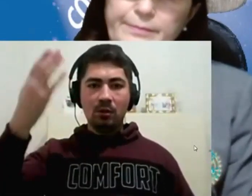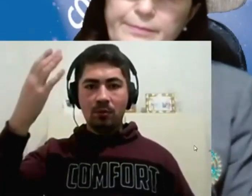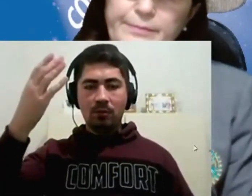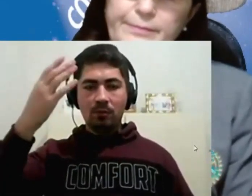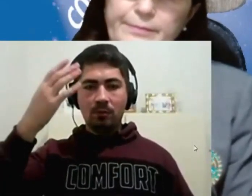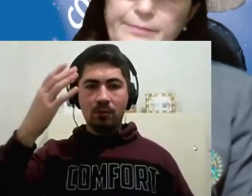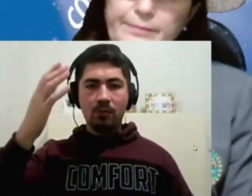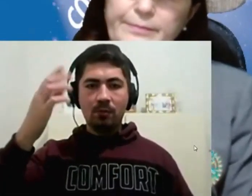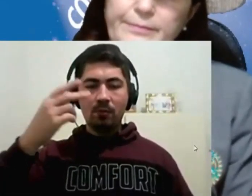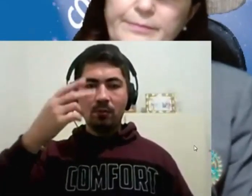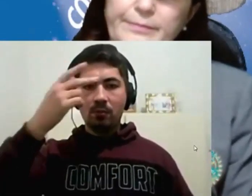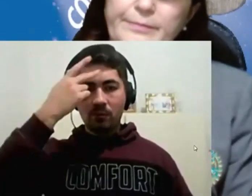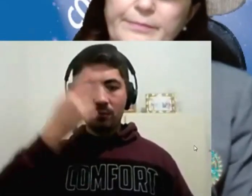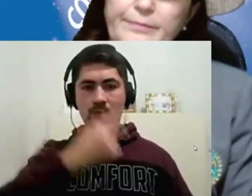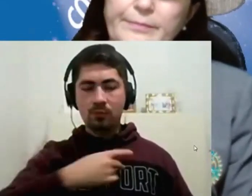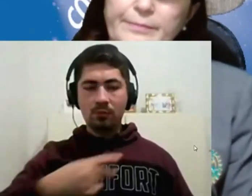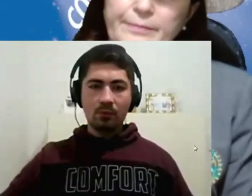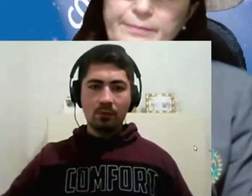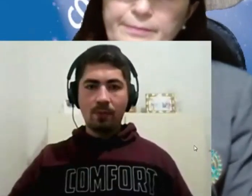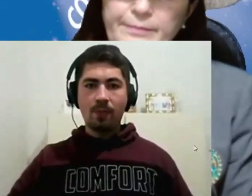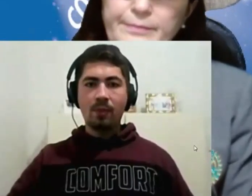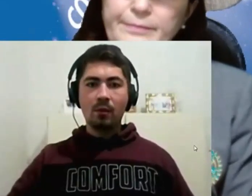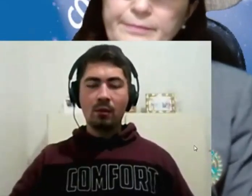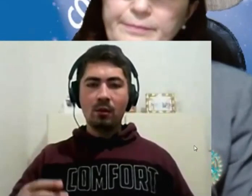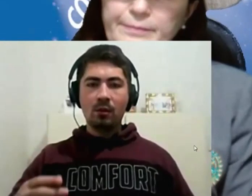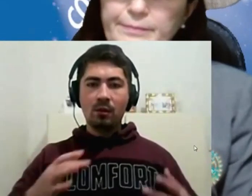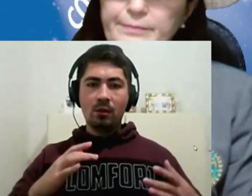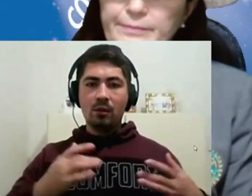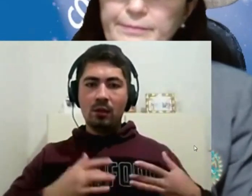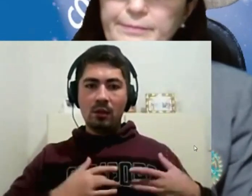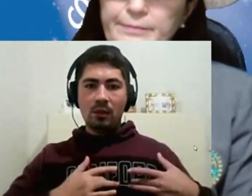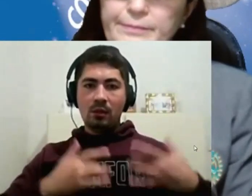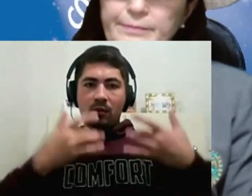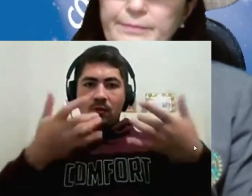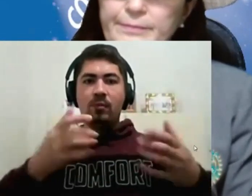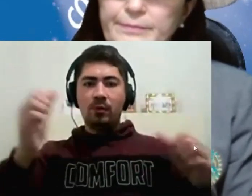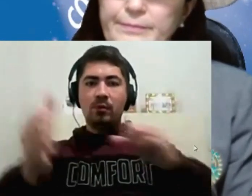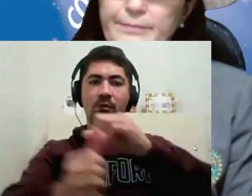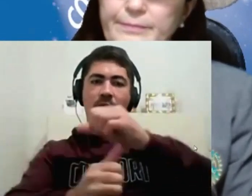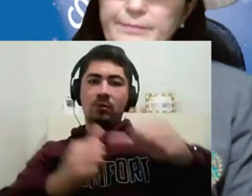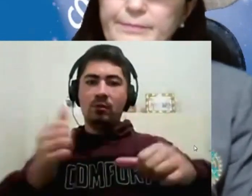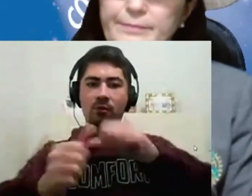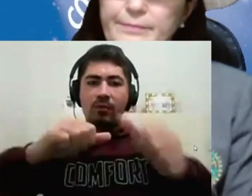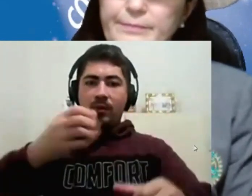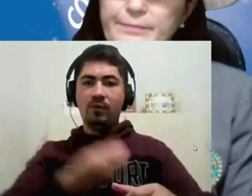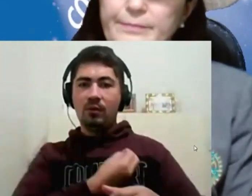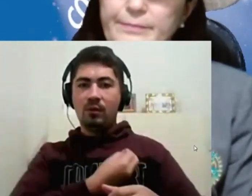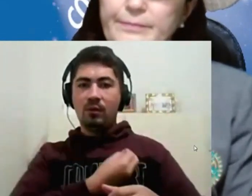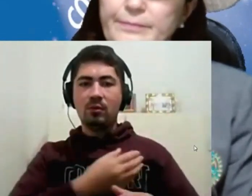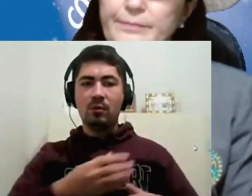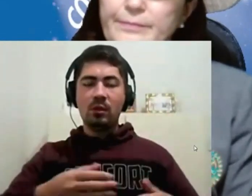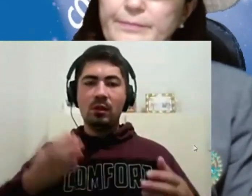Rotary International, servir para transformar vidas, eu declaro iniciado